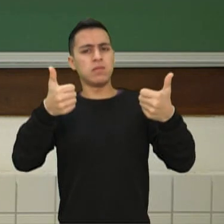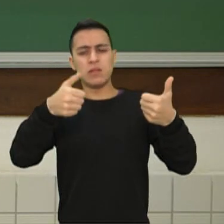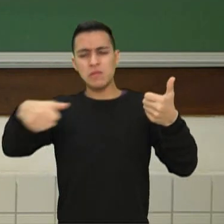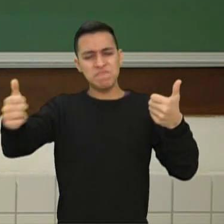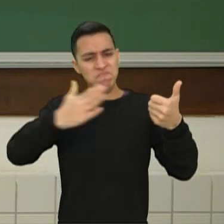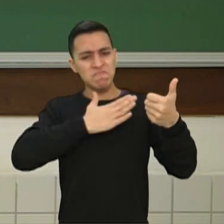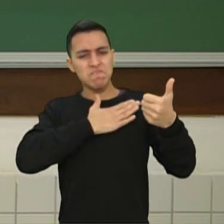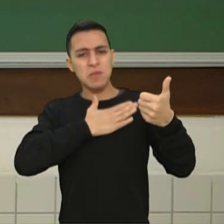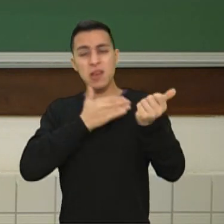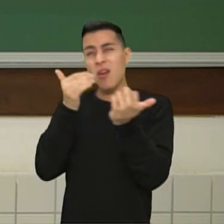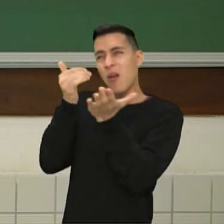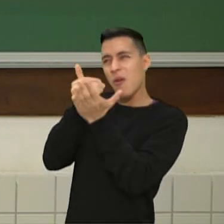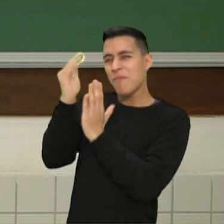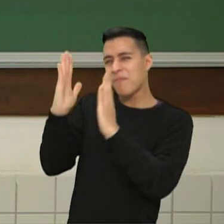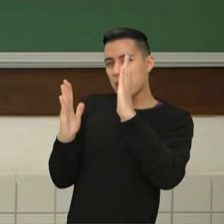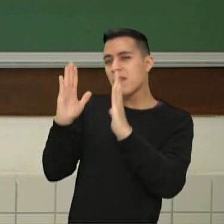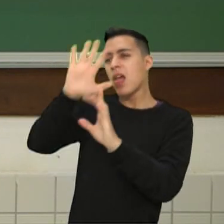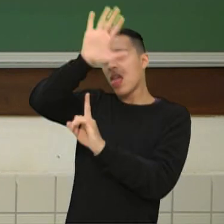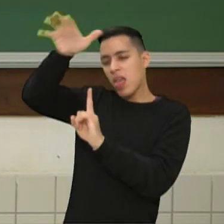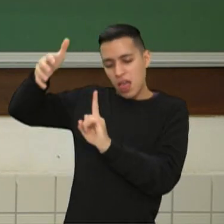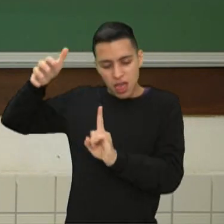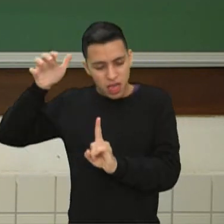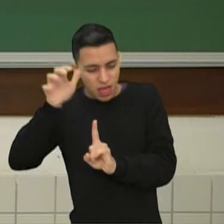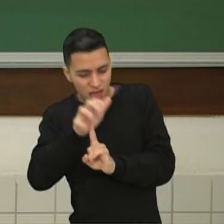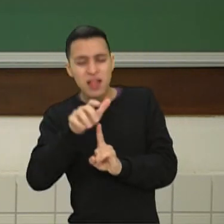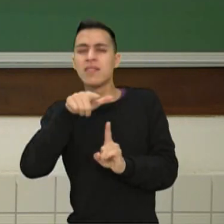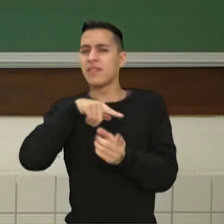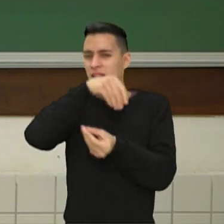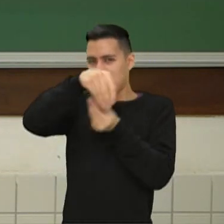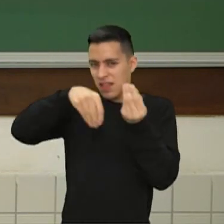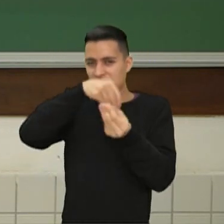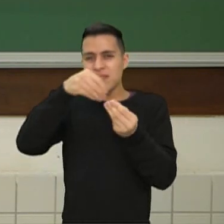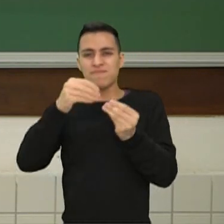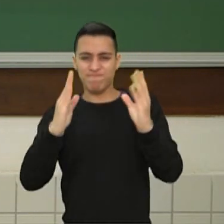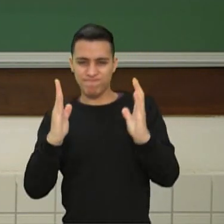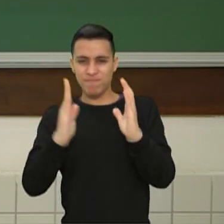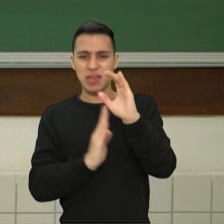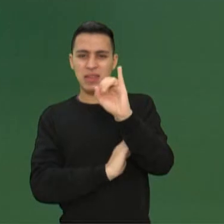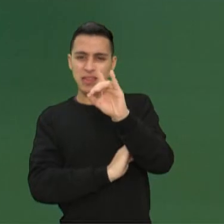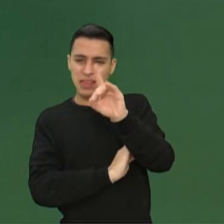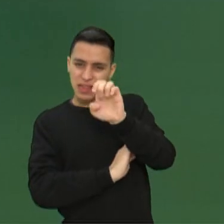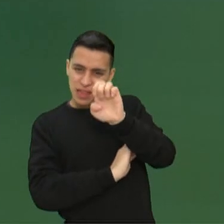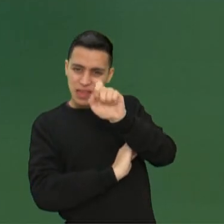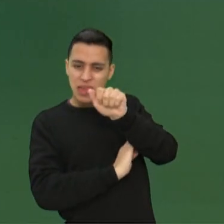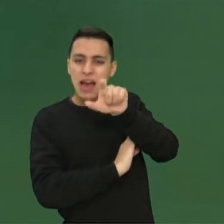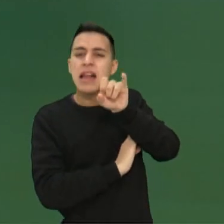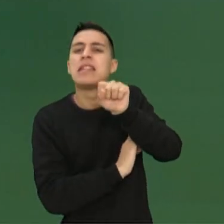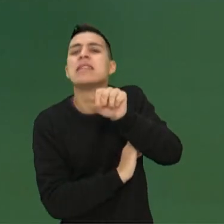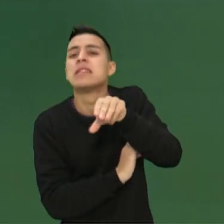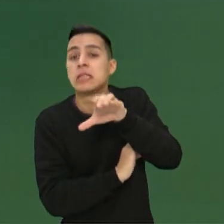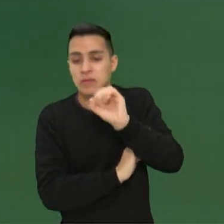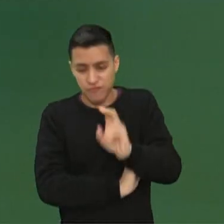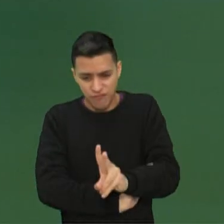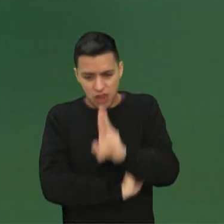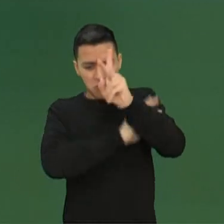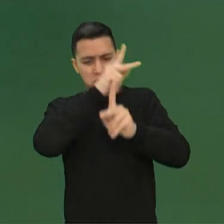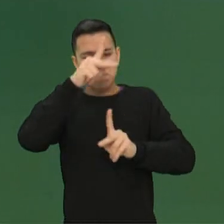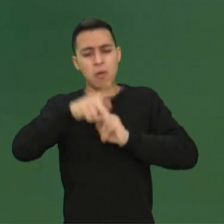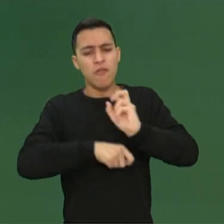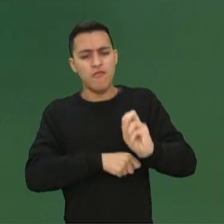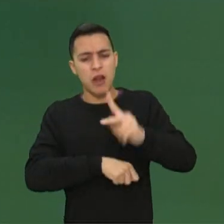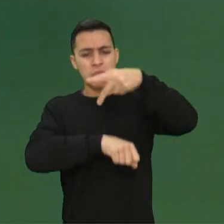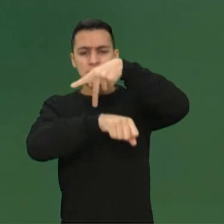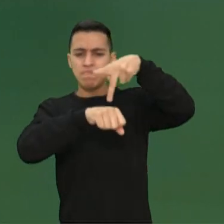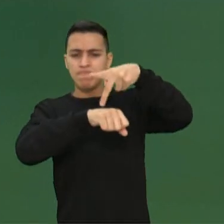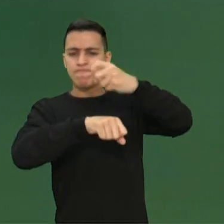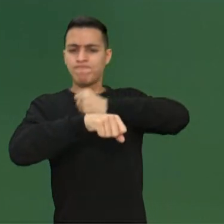nacionalismo, né? Começa nesse período aí. Então tem um pouquinho disso no idealismo, tá? Essa valorização da pátria, portanto, né? E do povo, tá?